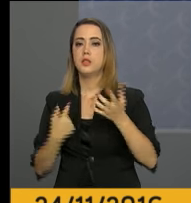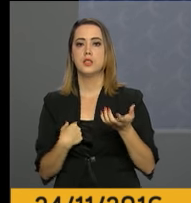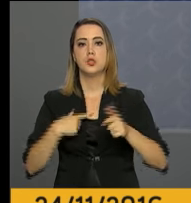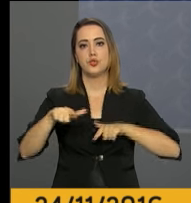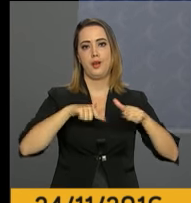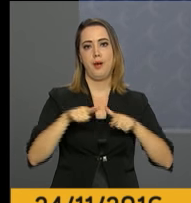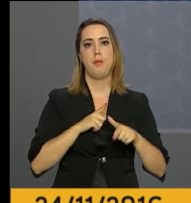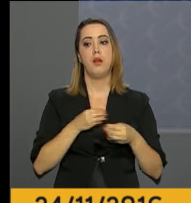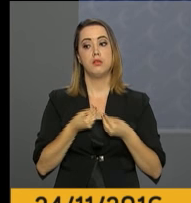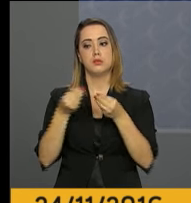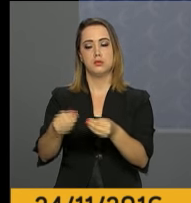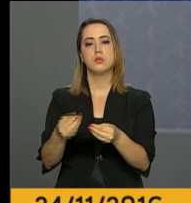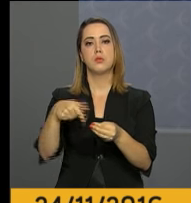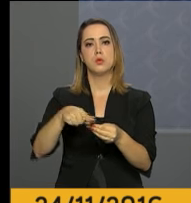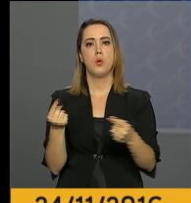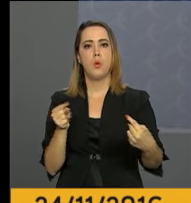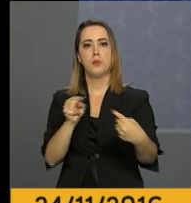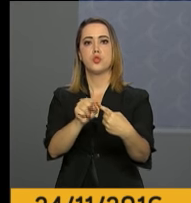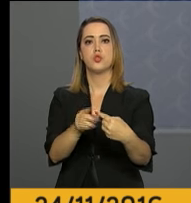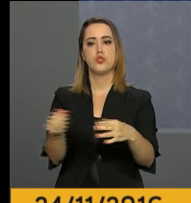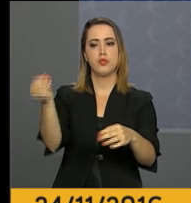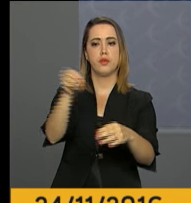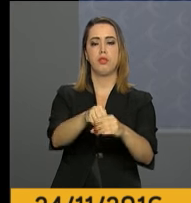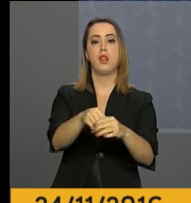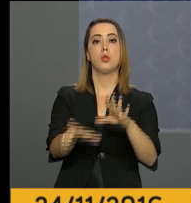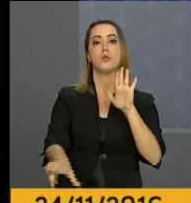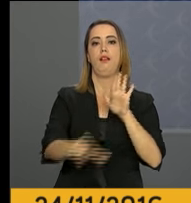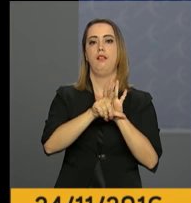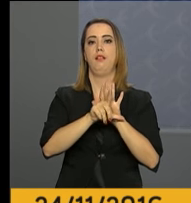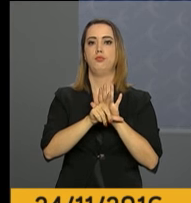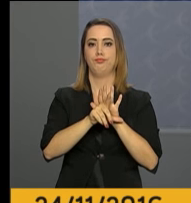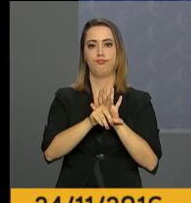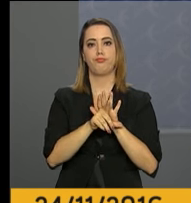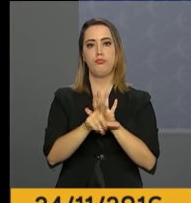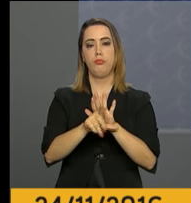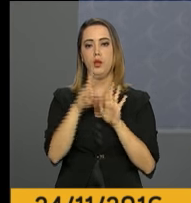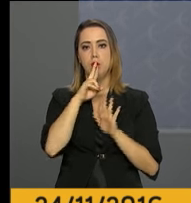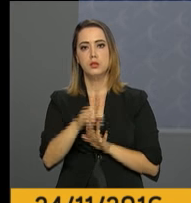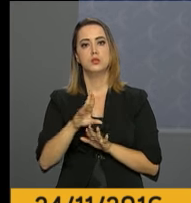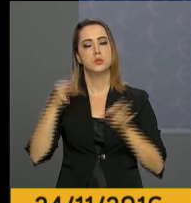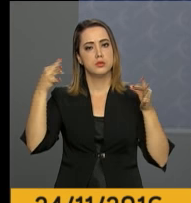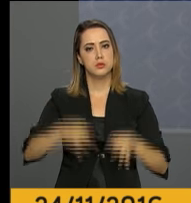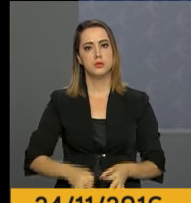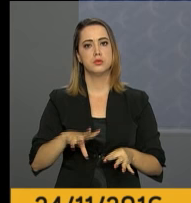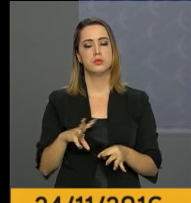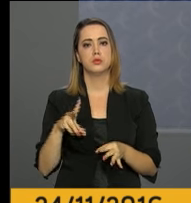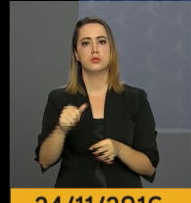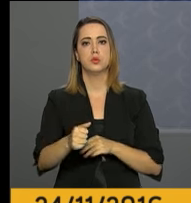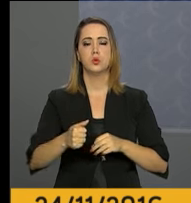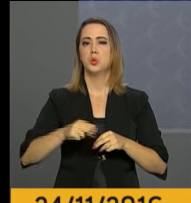receberá a aplicação objetiva do texto legal solucionando adequadamente toda e qualquer